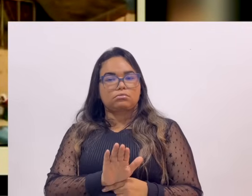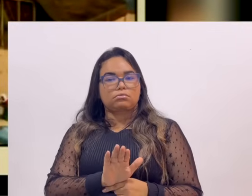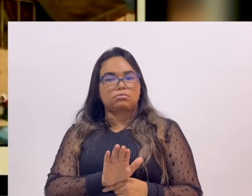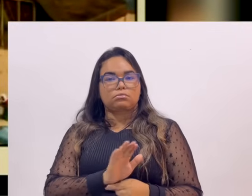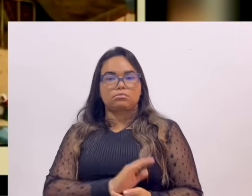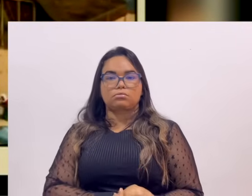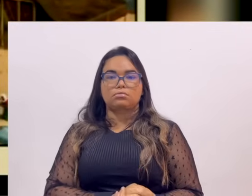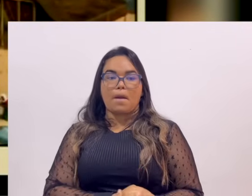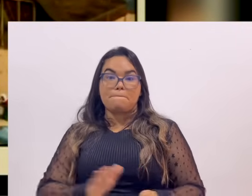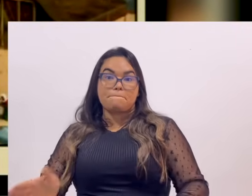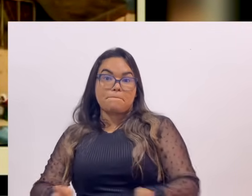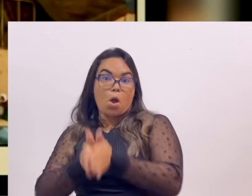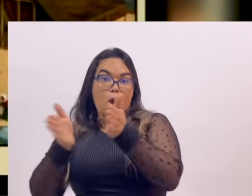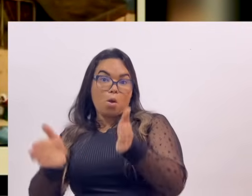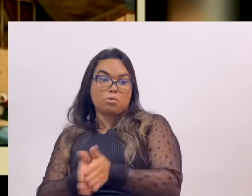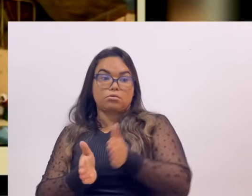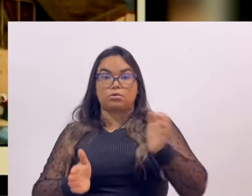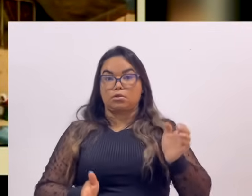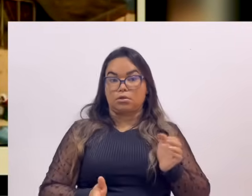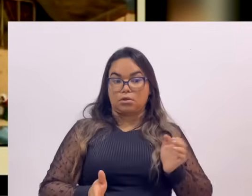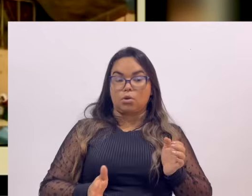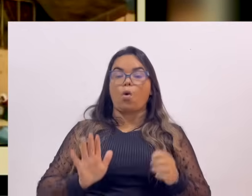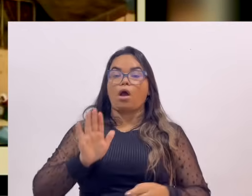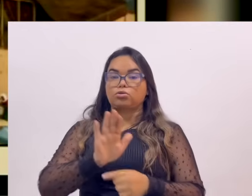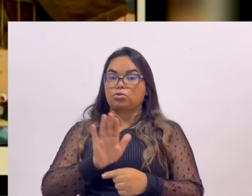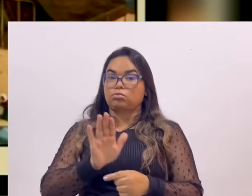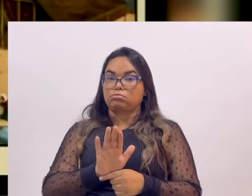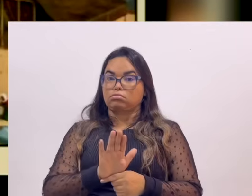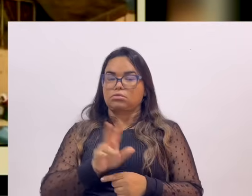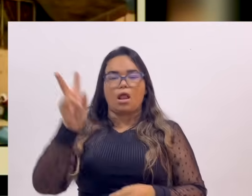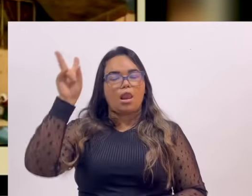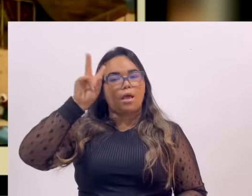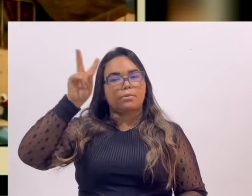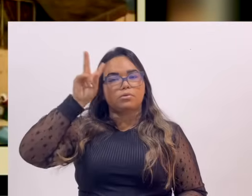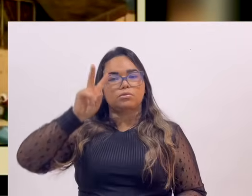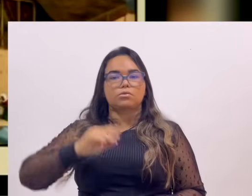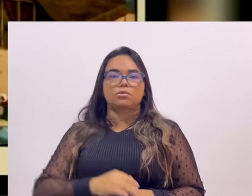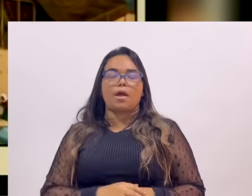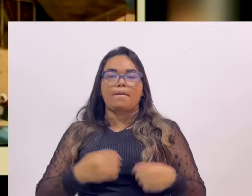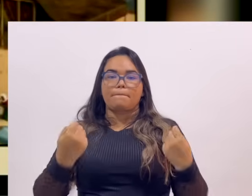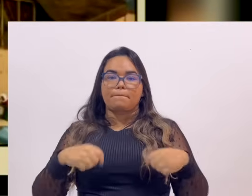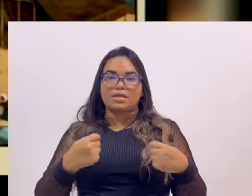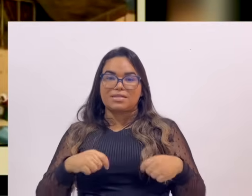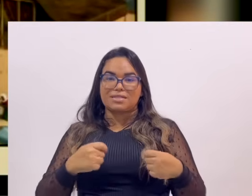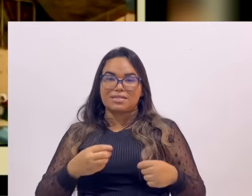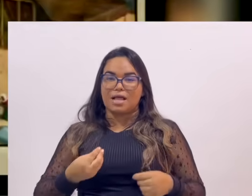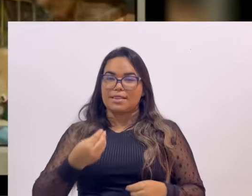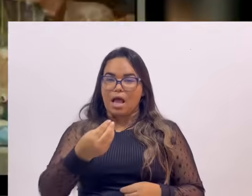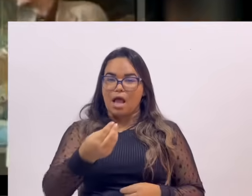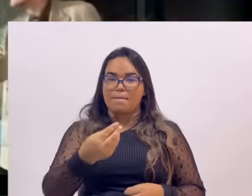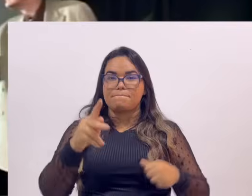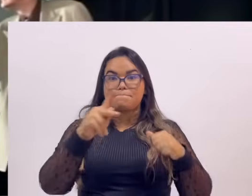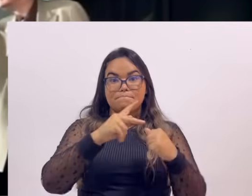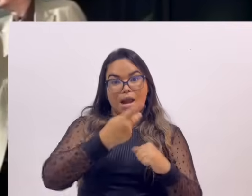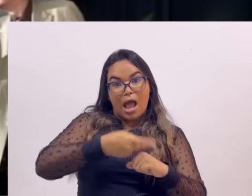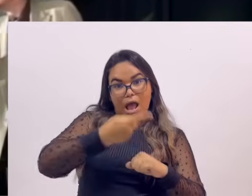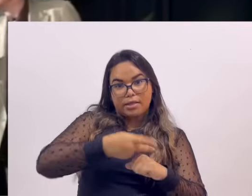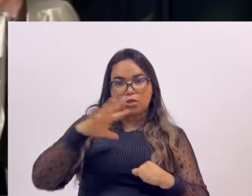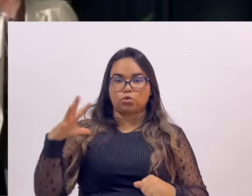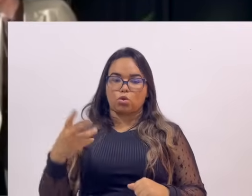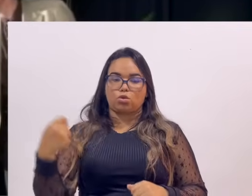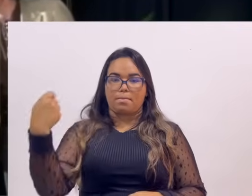os pobres e para os ricos. E assim que, se me lembro bem, era um quarto de Shekel de Prata. E todos tiveram que pagar isso.